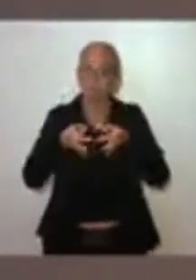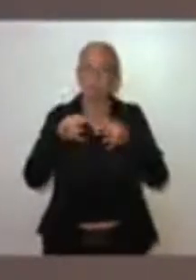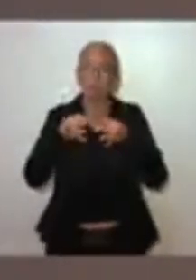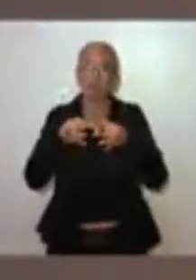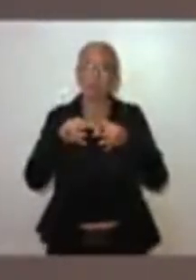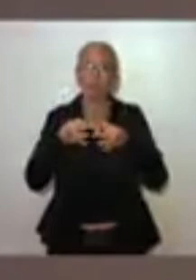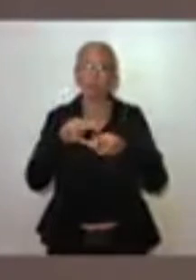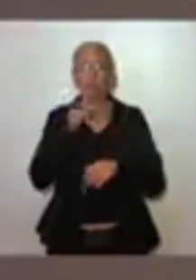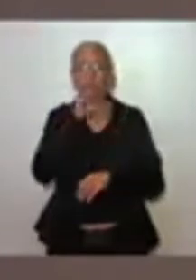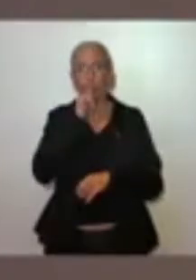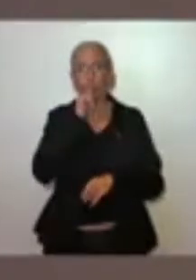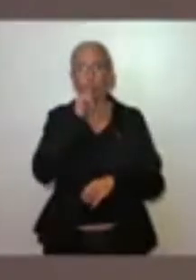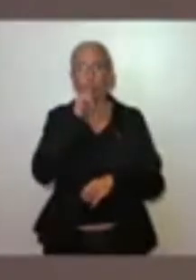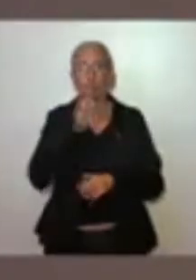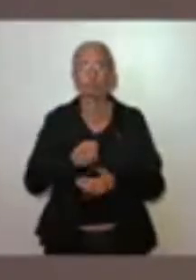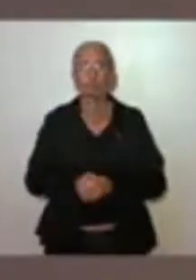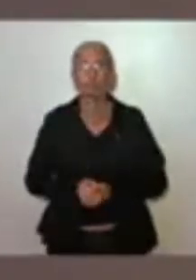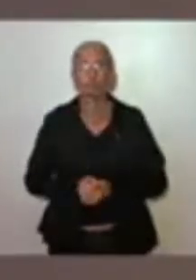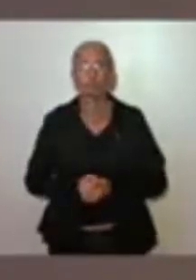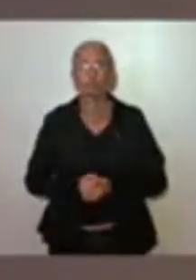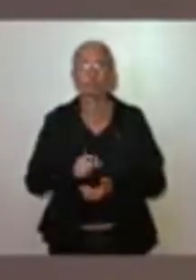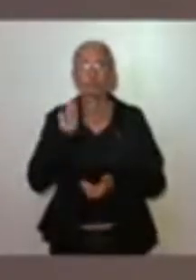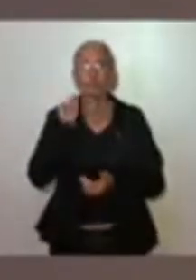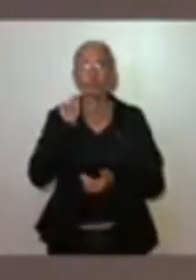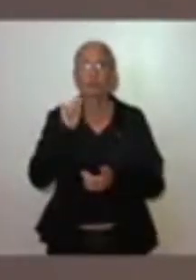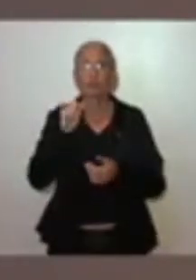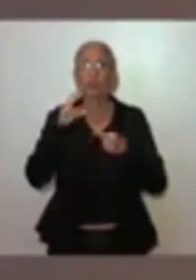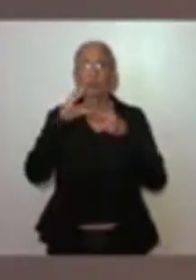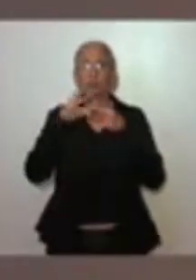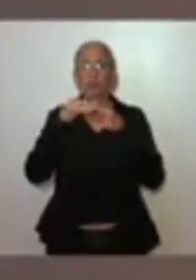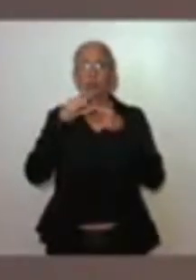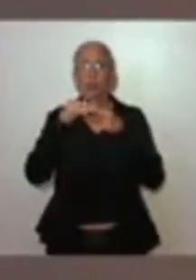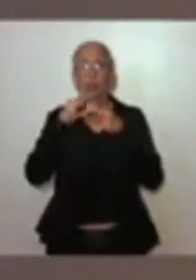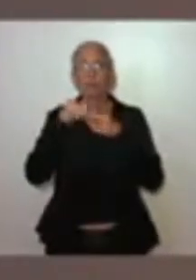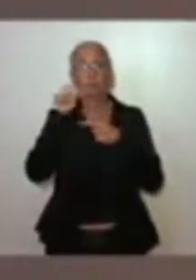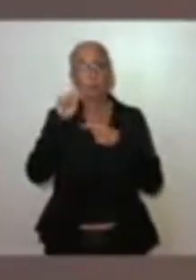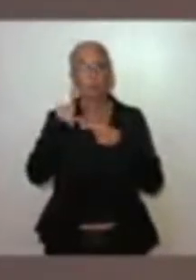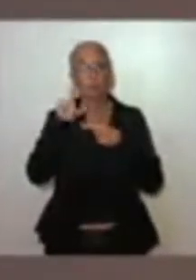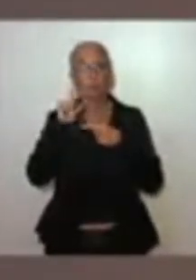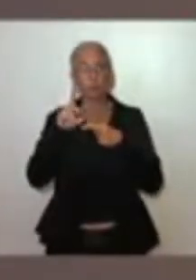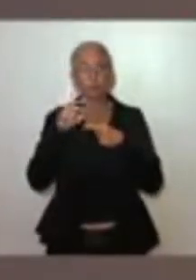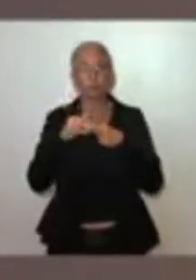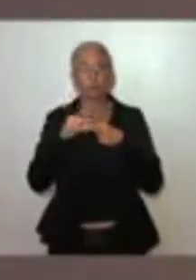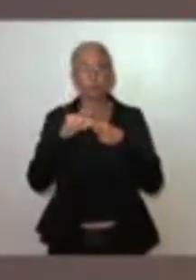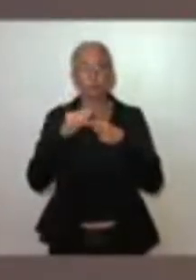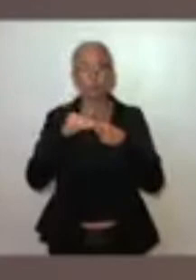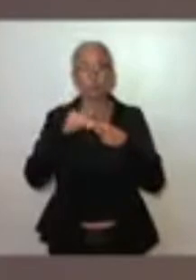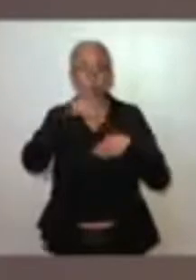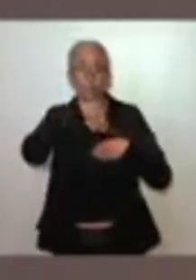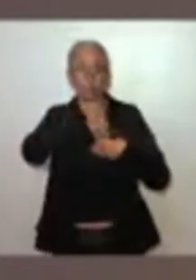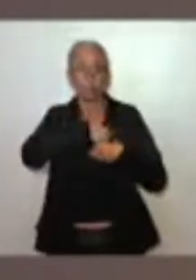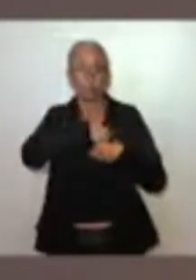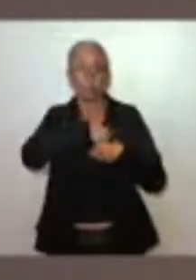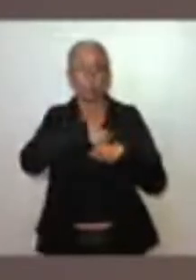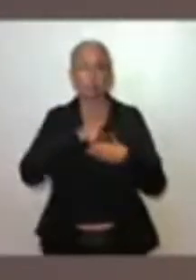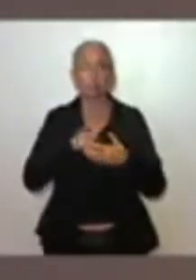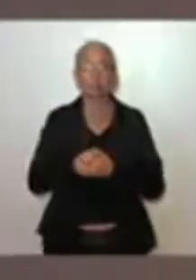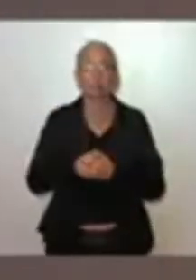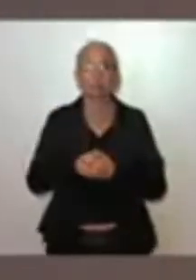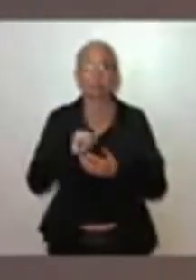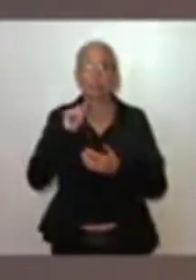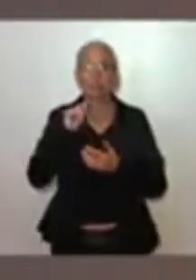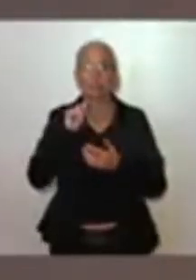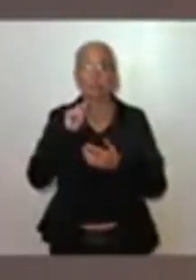por exemplo Isso aqui é uma caneta azul que eu tenho no meu bolso A